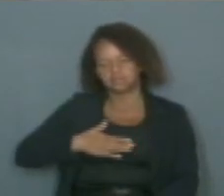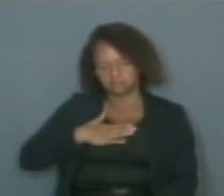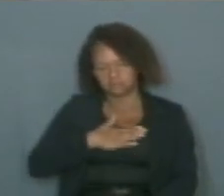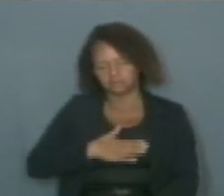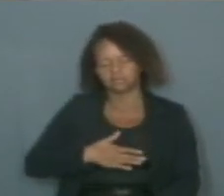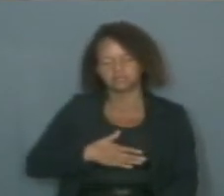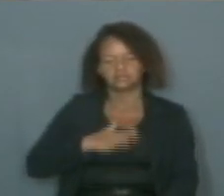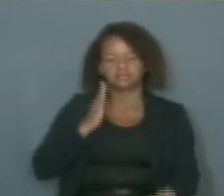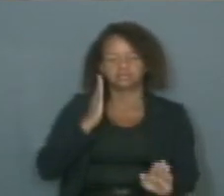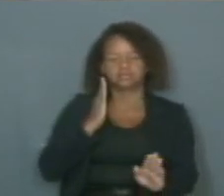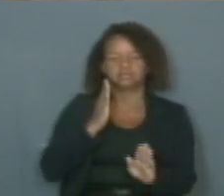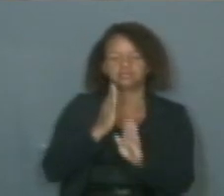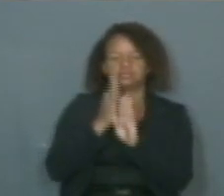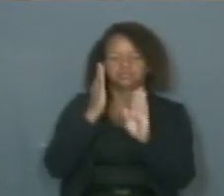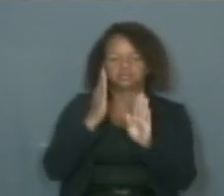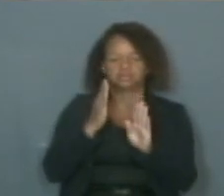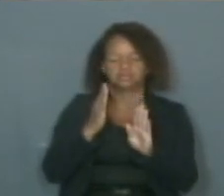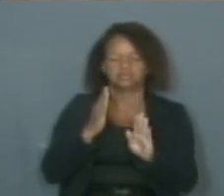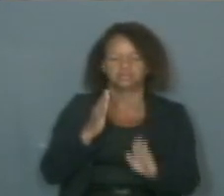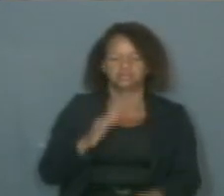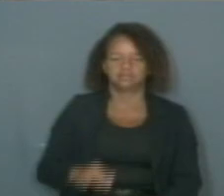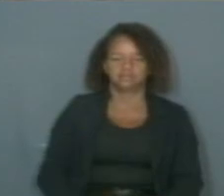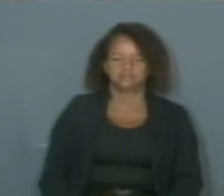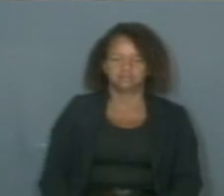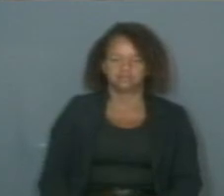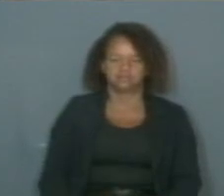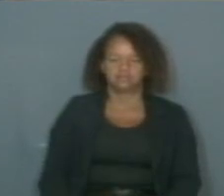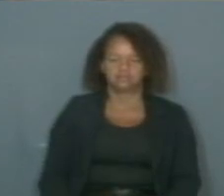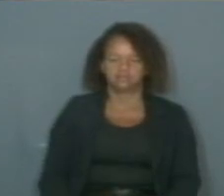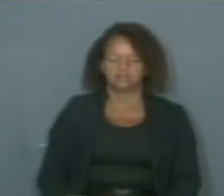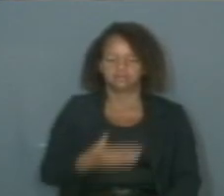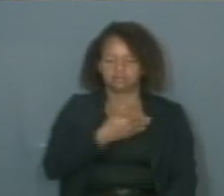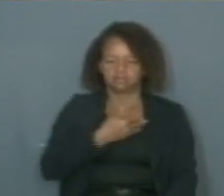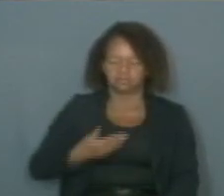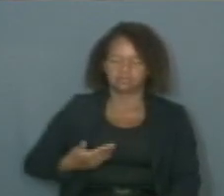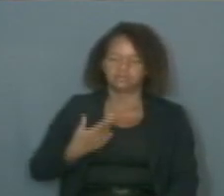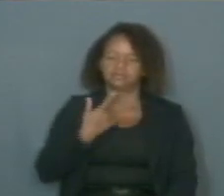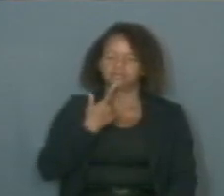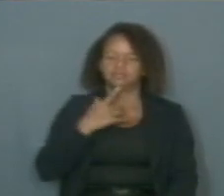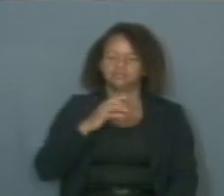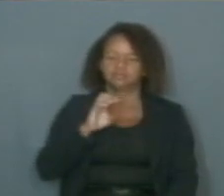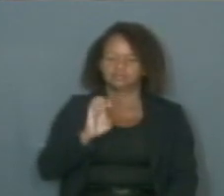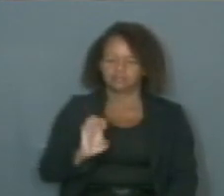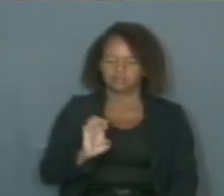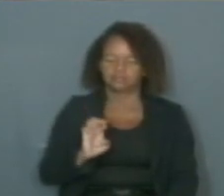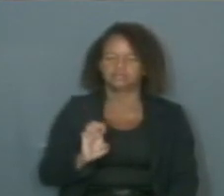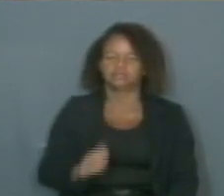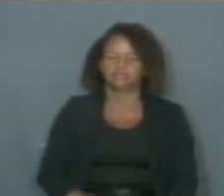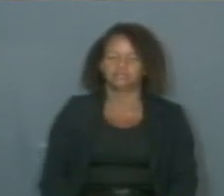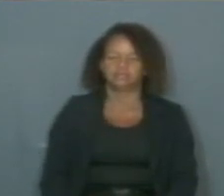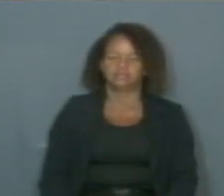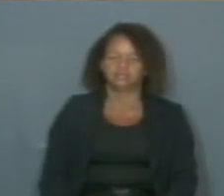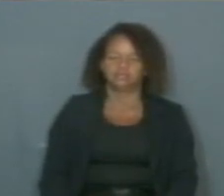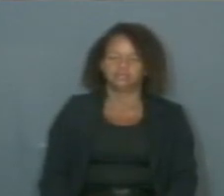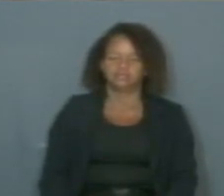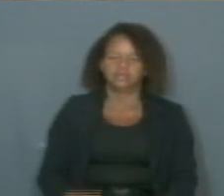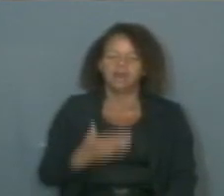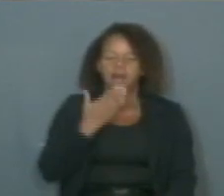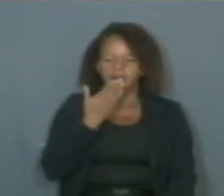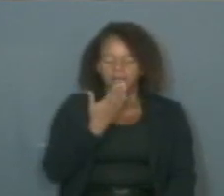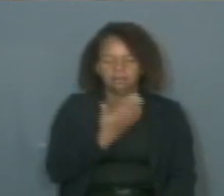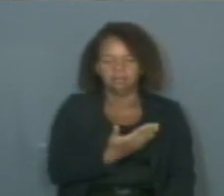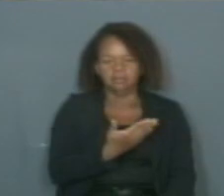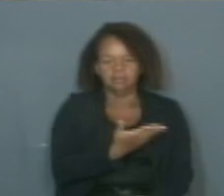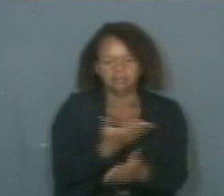de encontrar o saudoso governador Eduardo Campos e pedir a